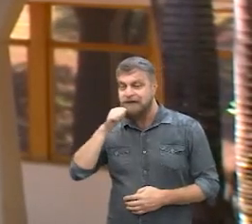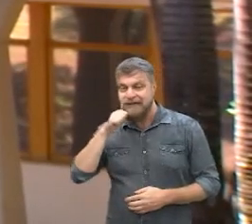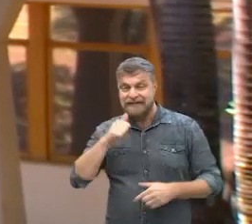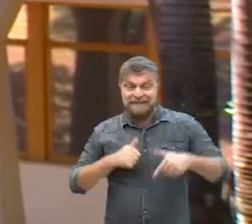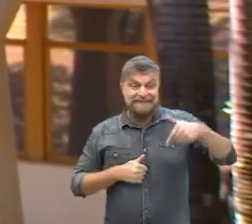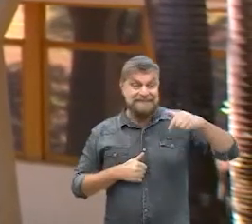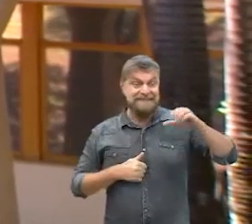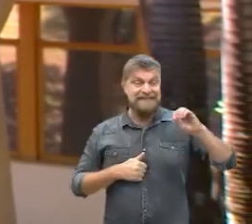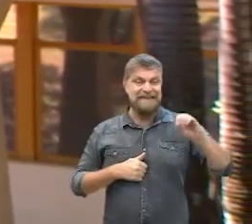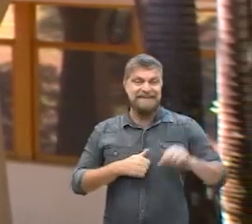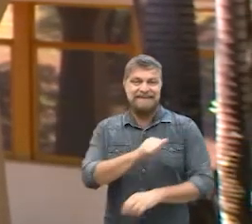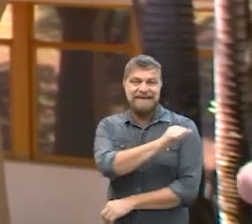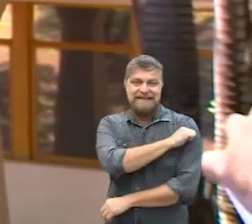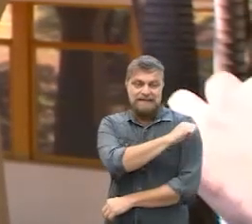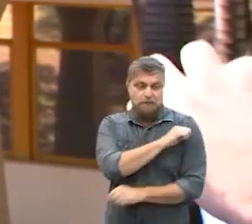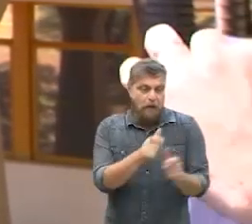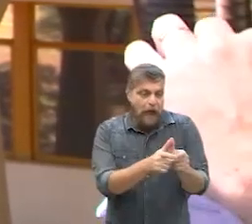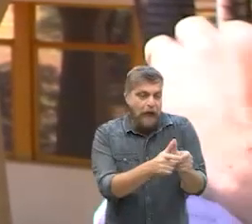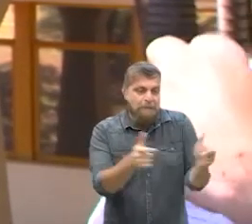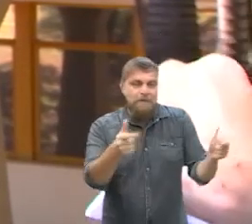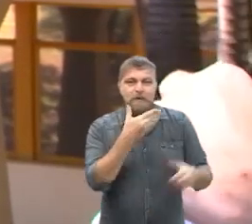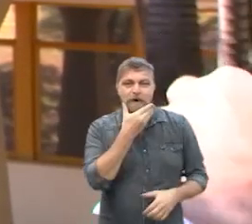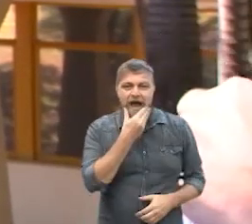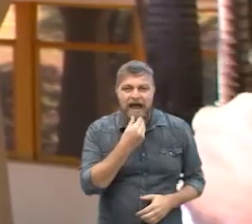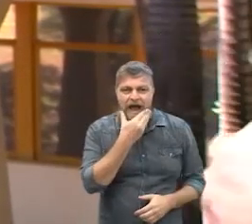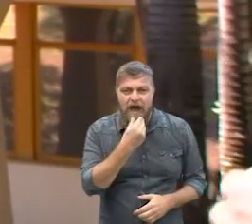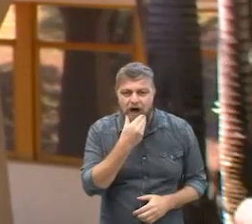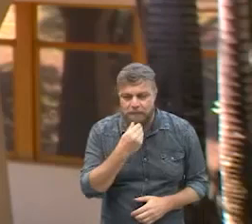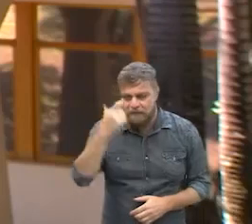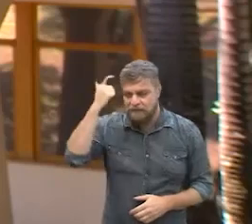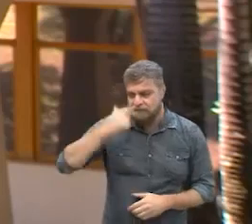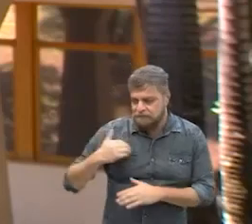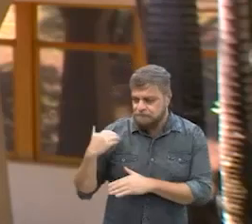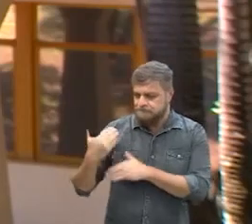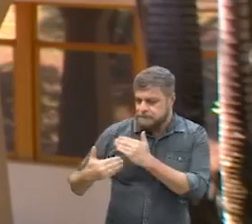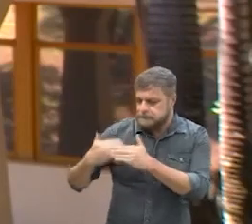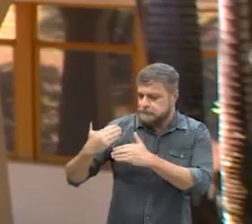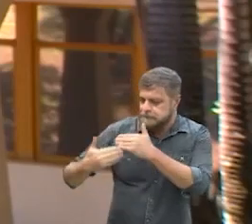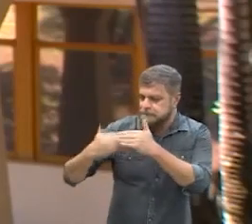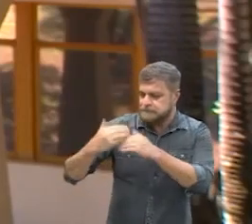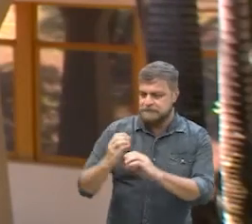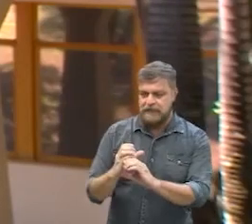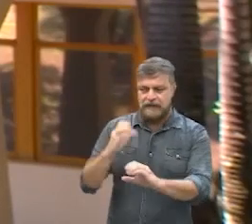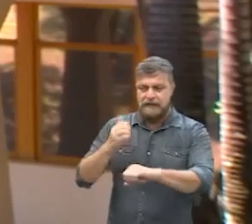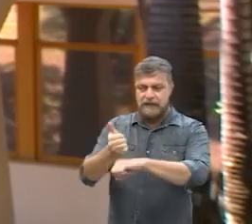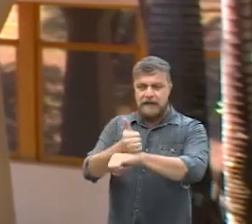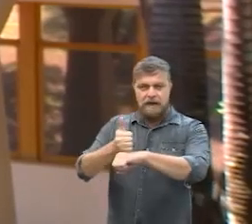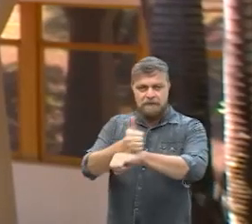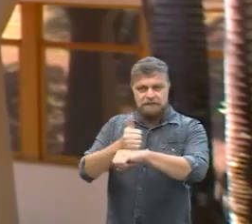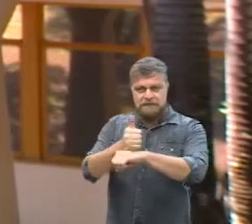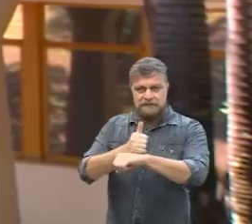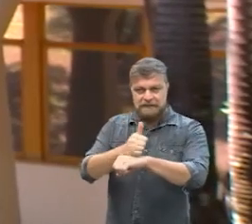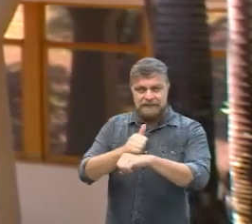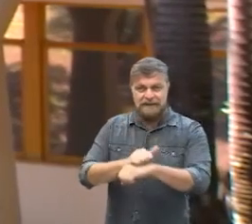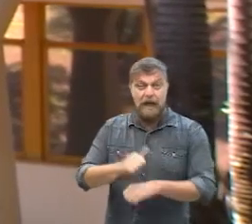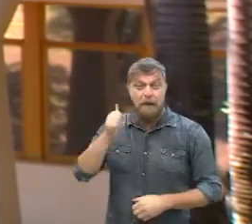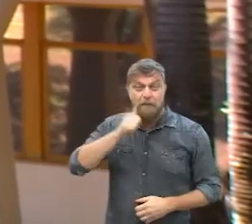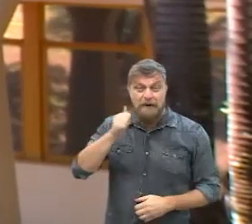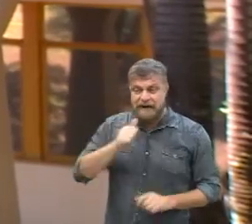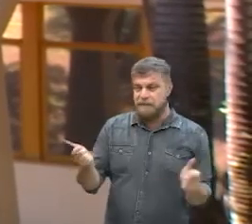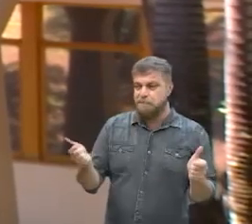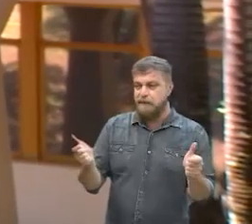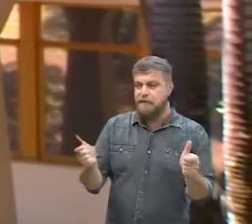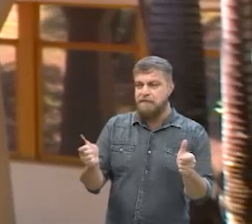alunos. E aí, à medida que você vai avançando na carreira de engenheira, os números de mulheres vão ficando cada vez